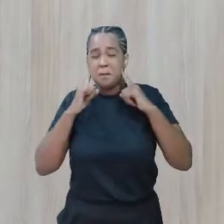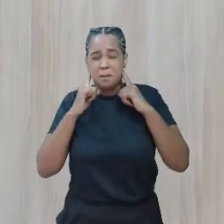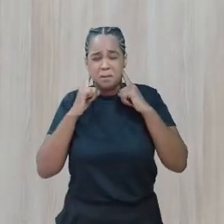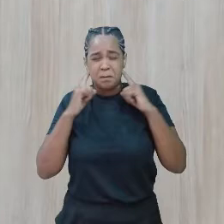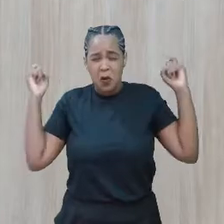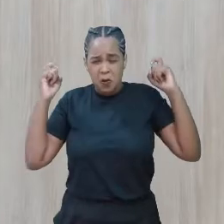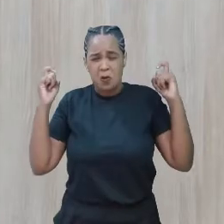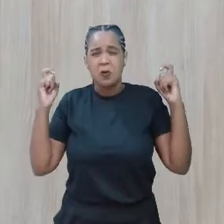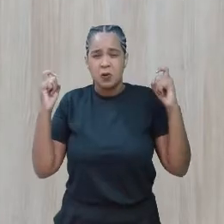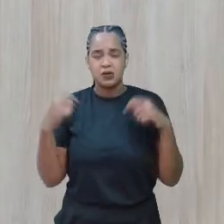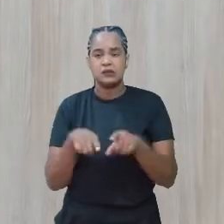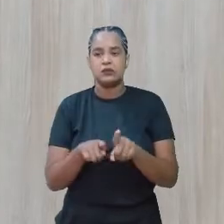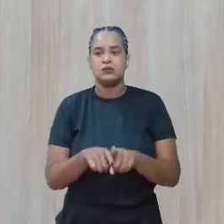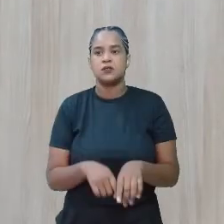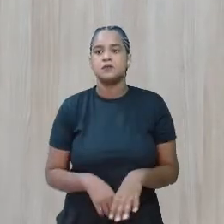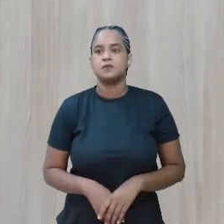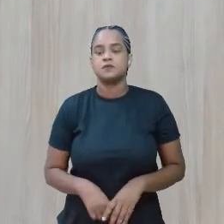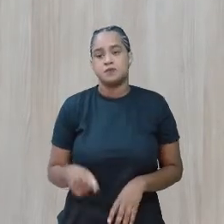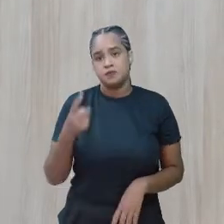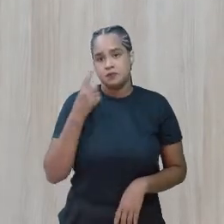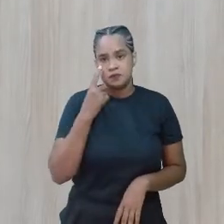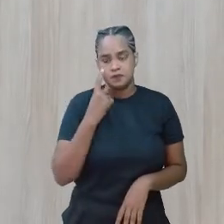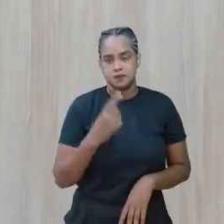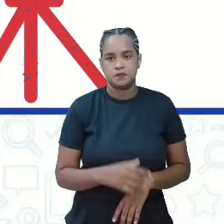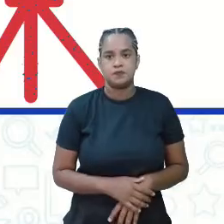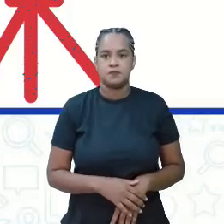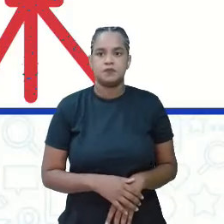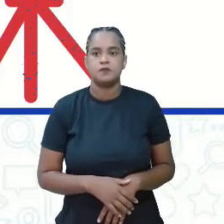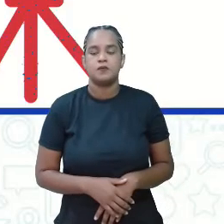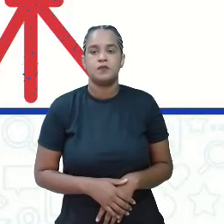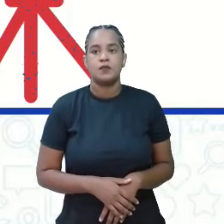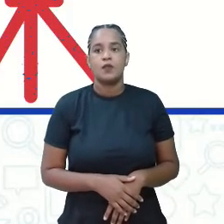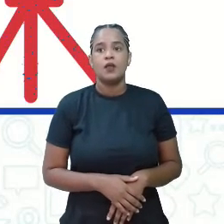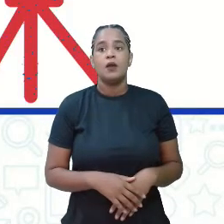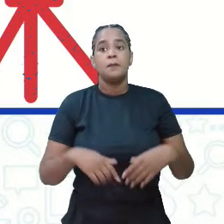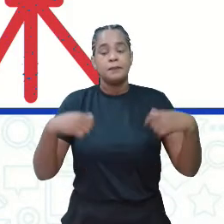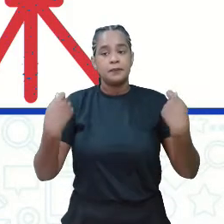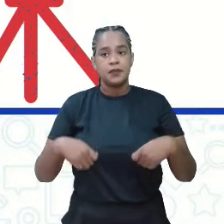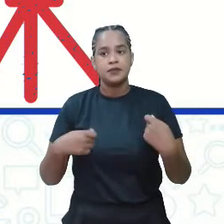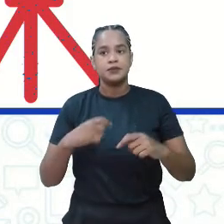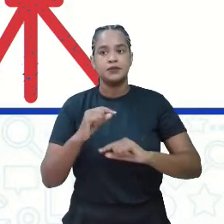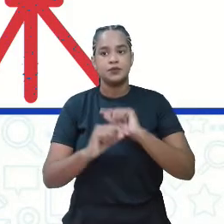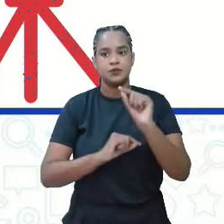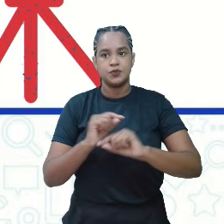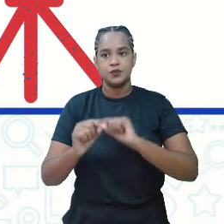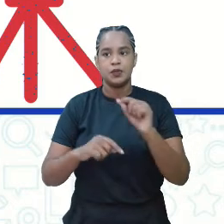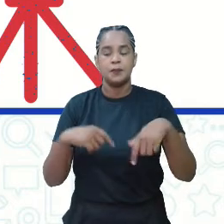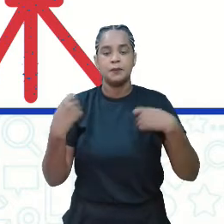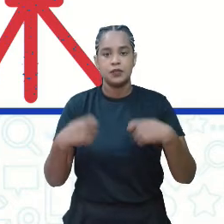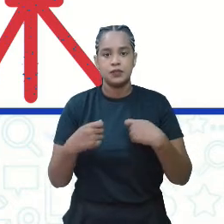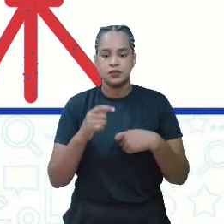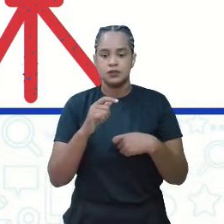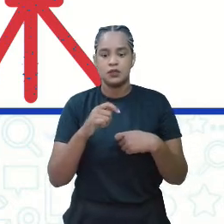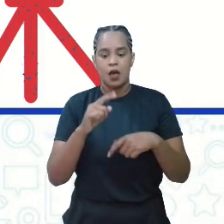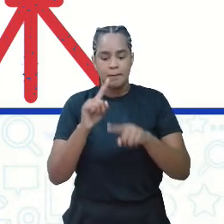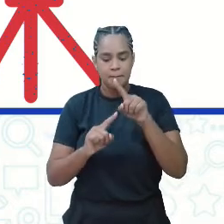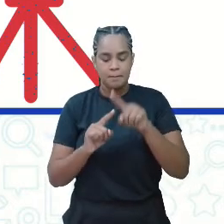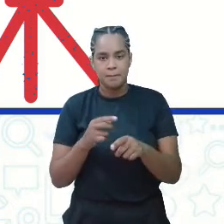Vamos caminhar. Como eu disse, se propaga, né, diante de um obstáculo, de um meio material, que ele